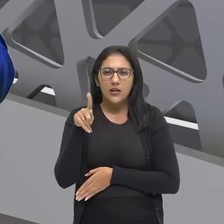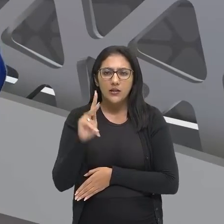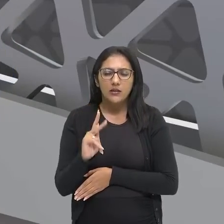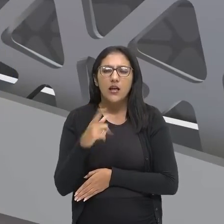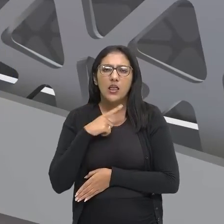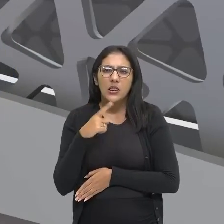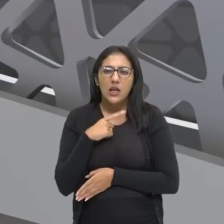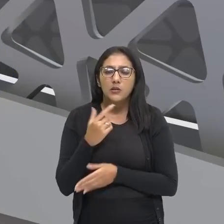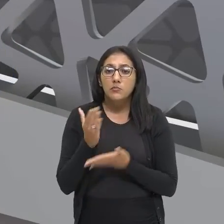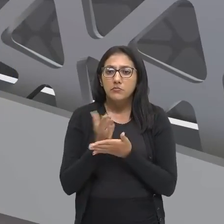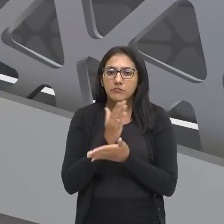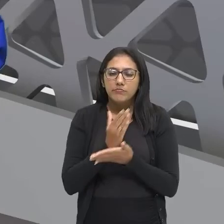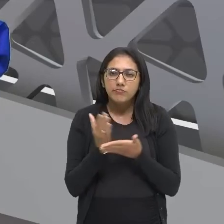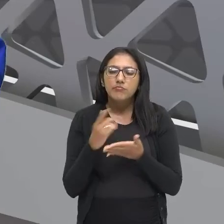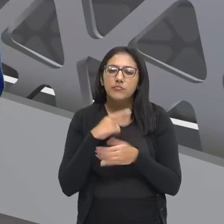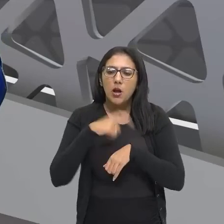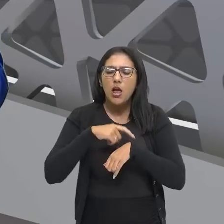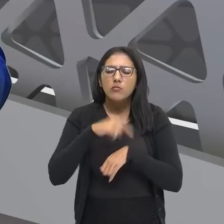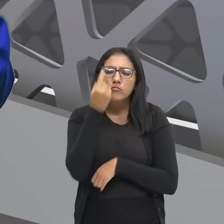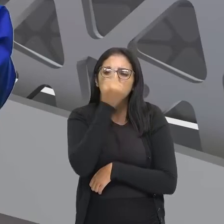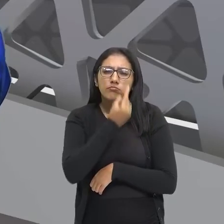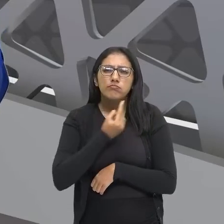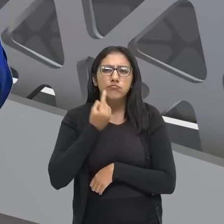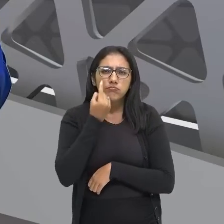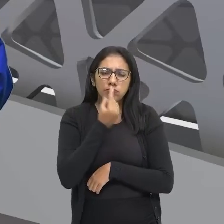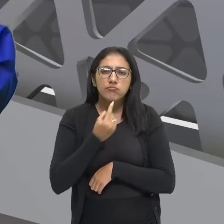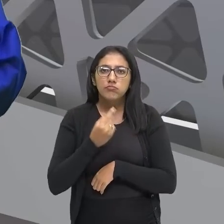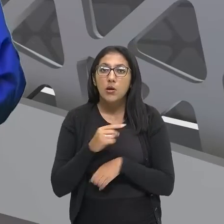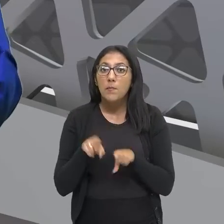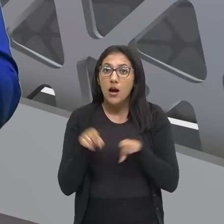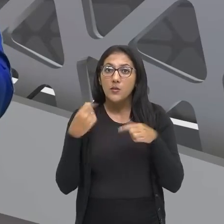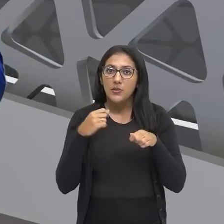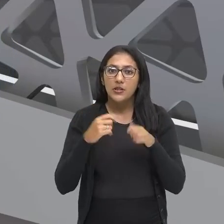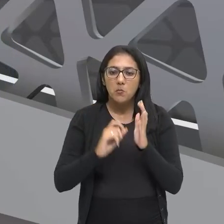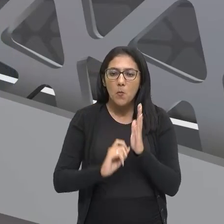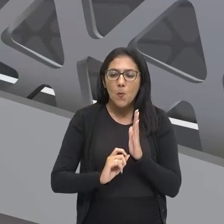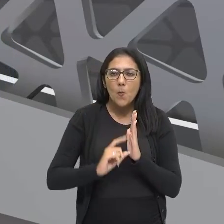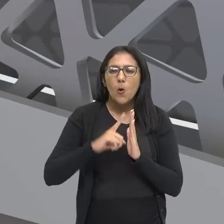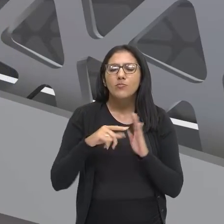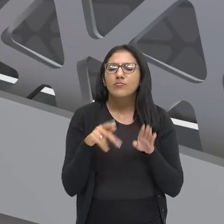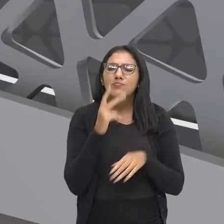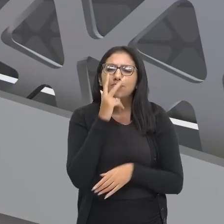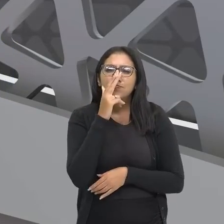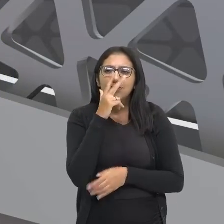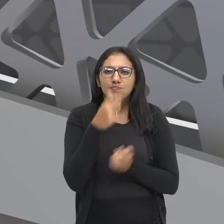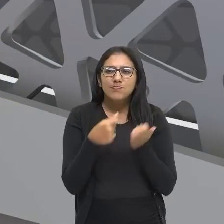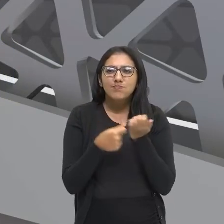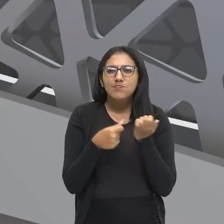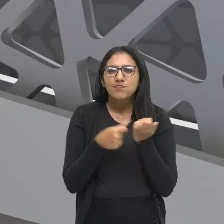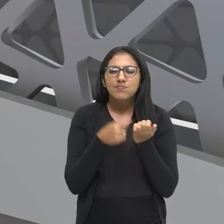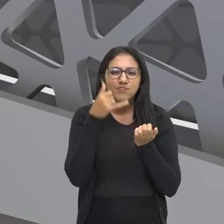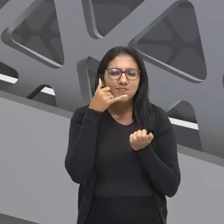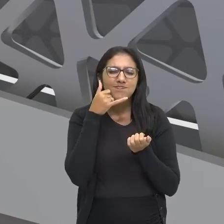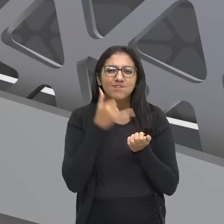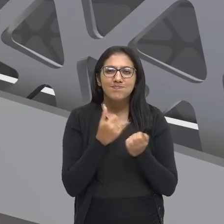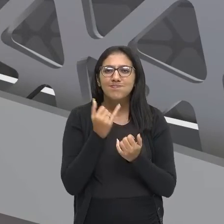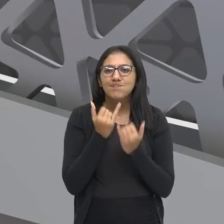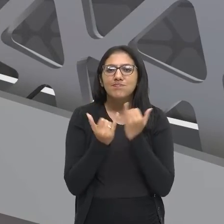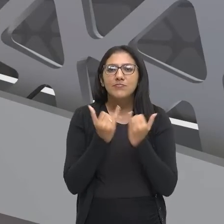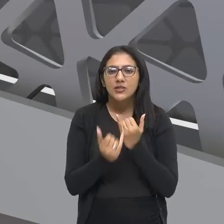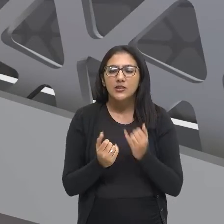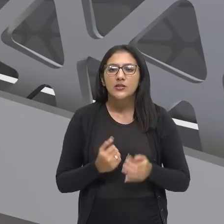computador, tá? Ou o nosso próprio celular, se estiver fazendo carregamento de bateria. O